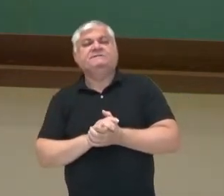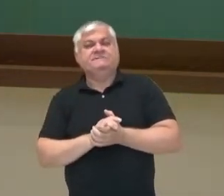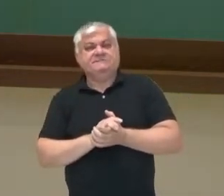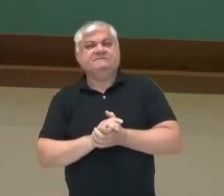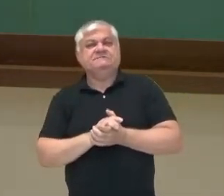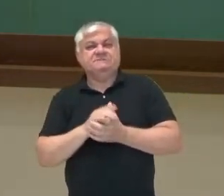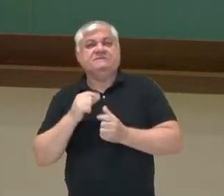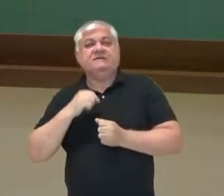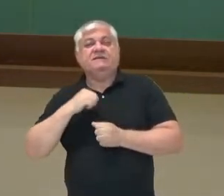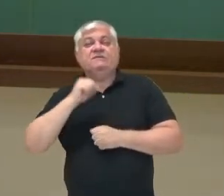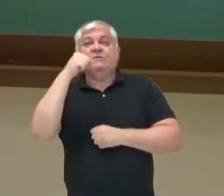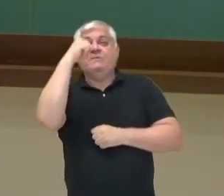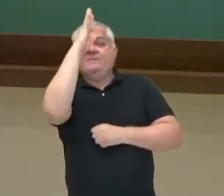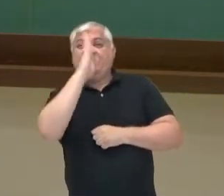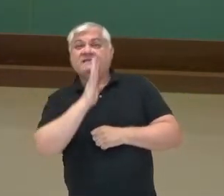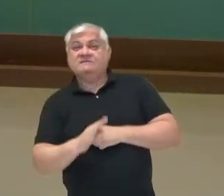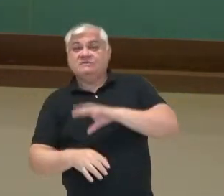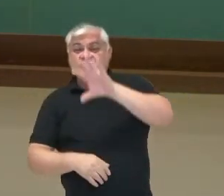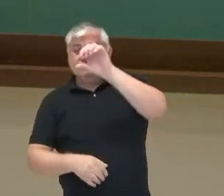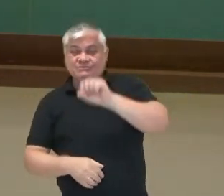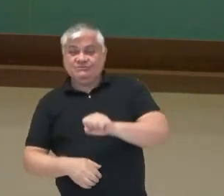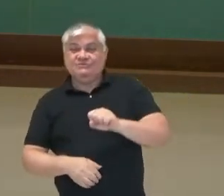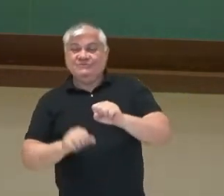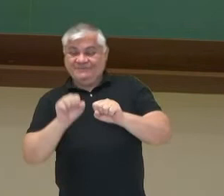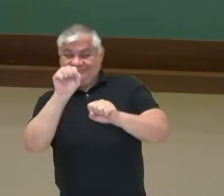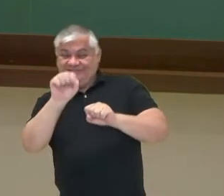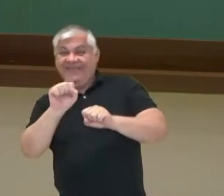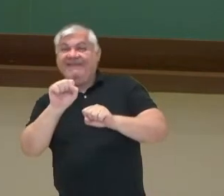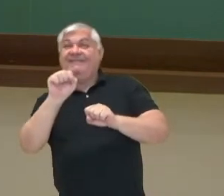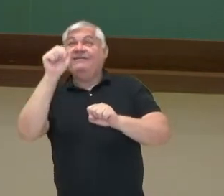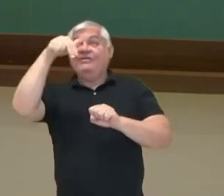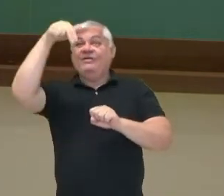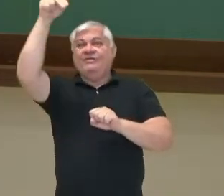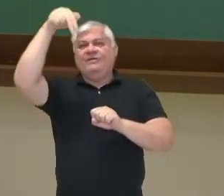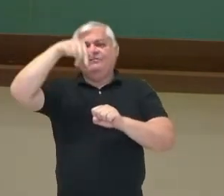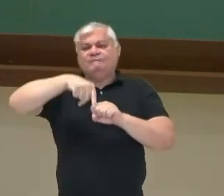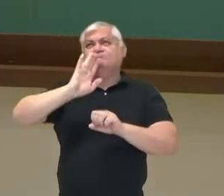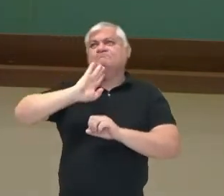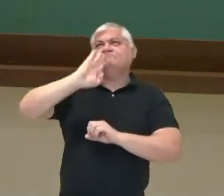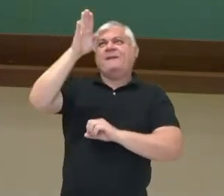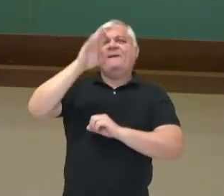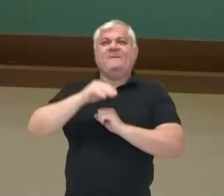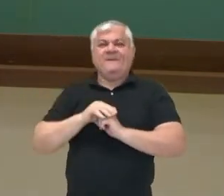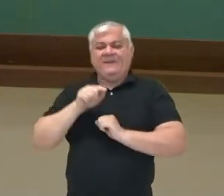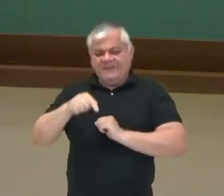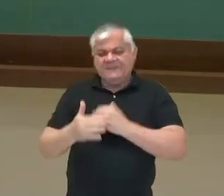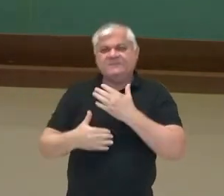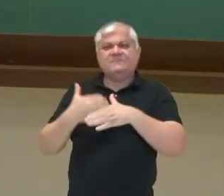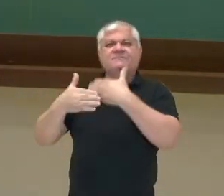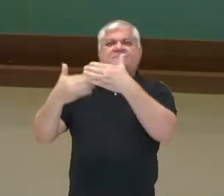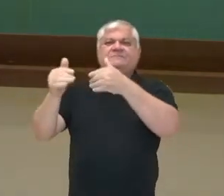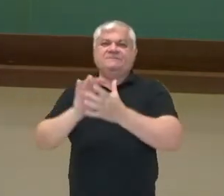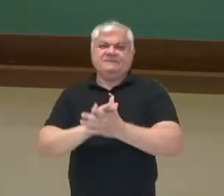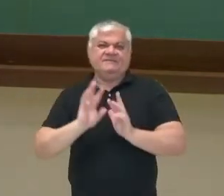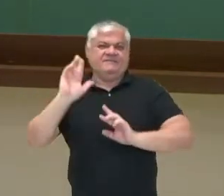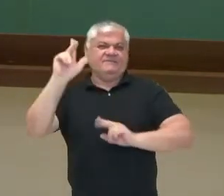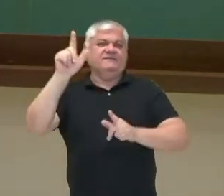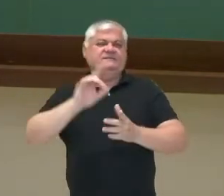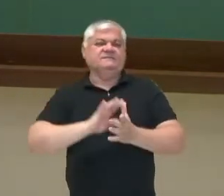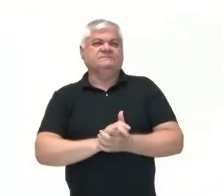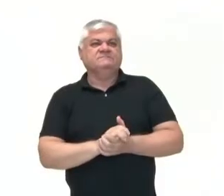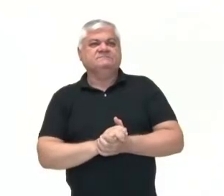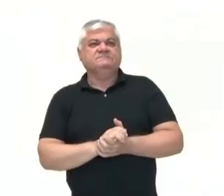algumas partes, né? Por exemplo, a região sul-sudeste, né, que tem um desenvolvimento maior em relação a isso, tá bom? Então